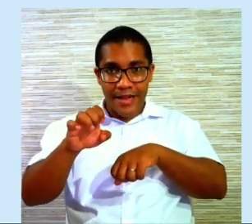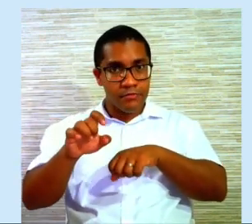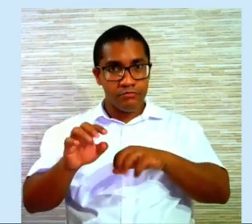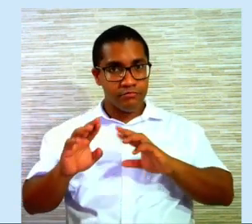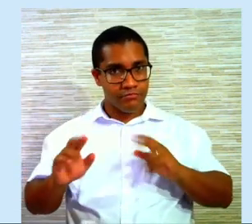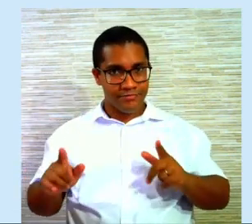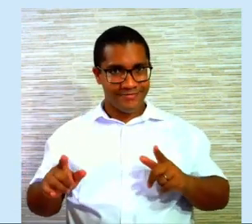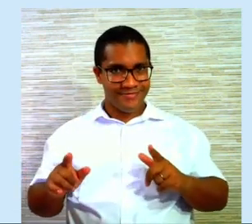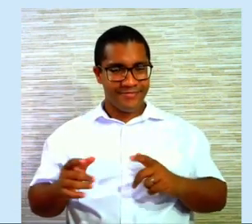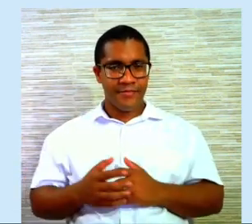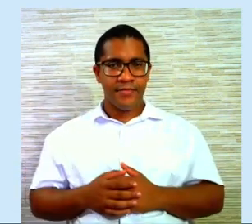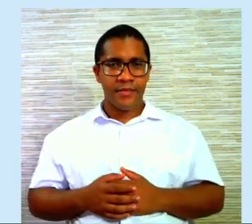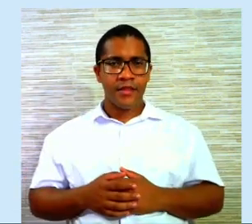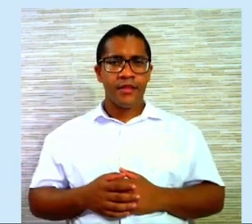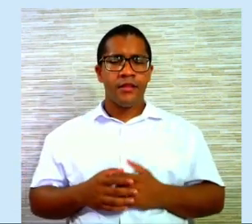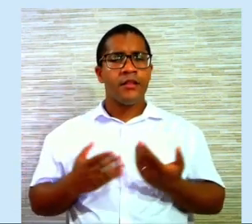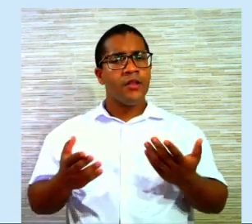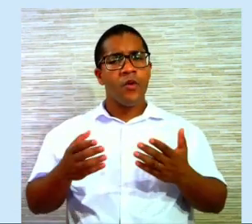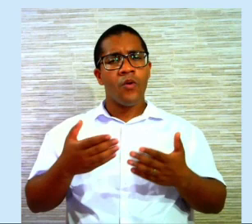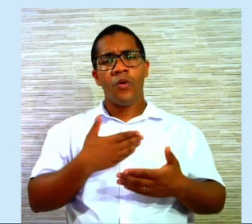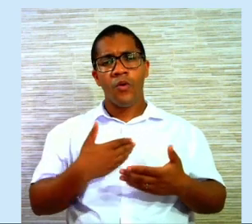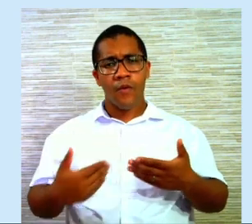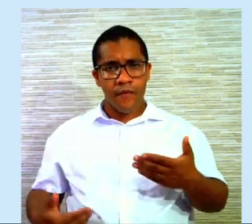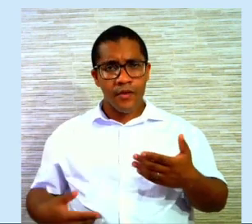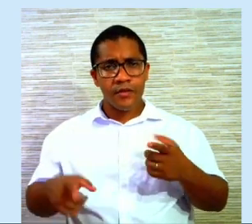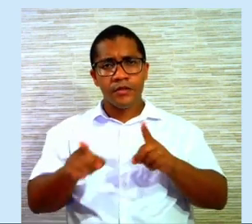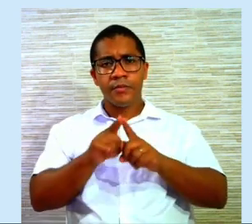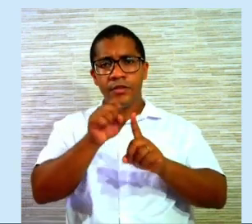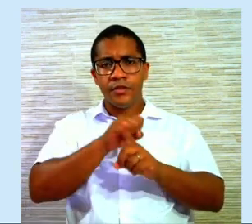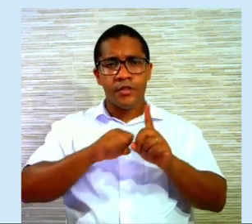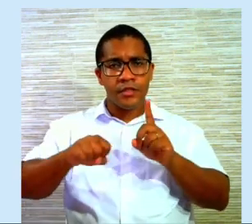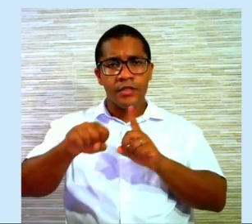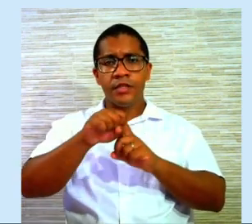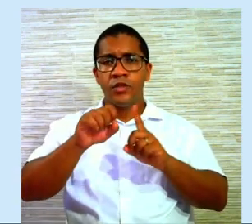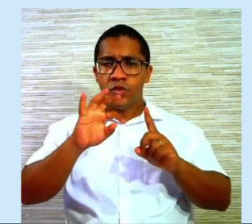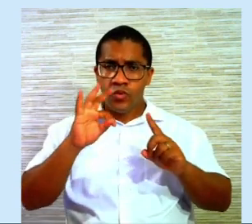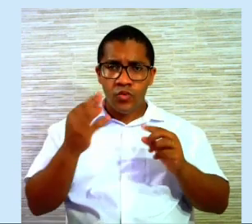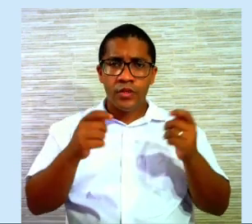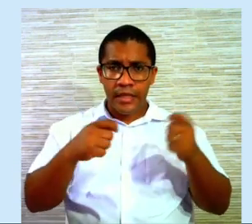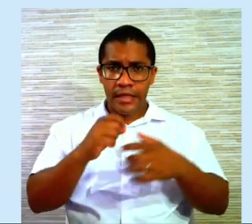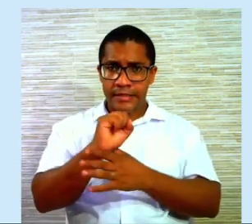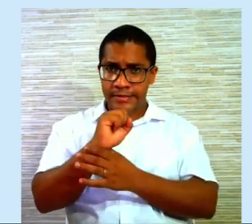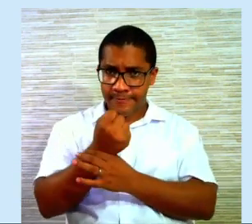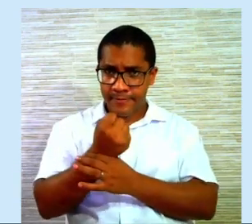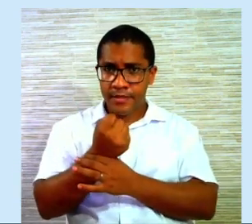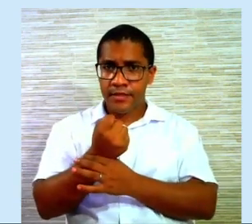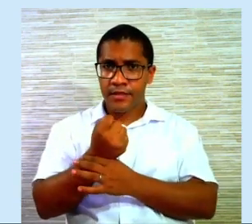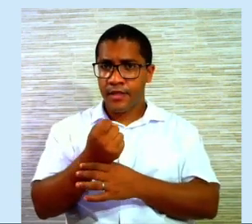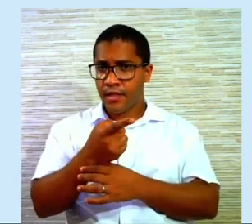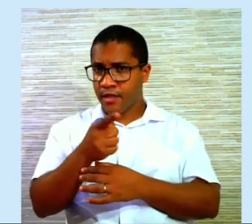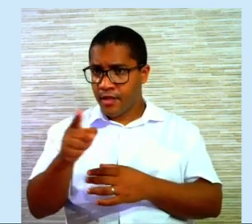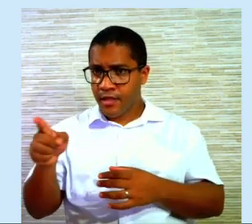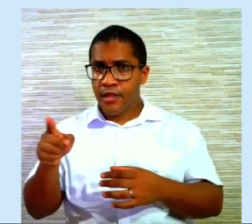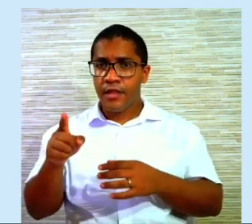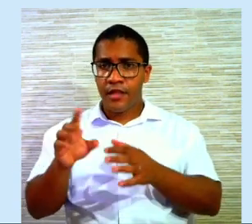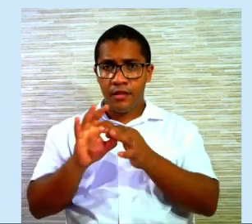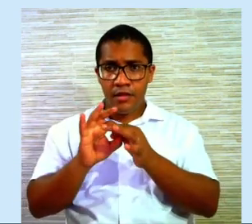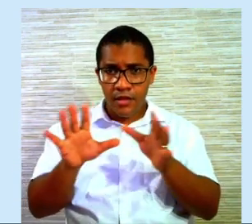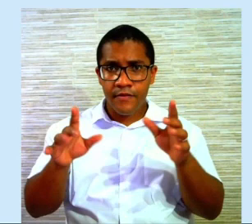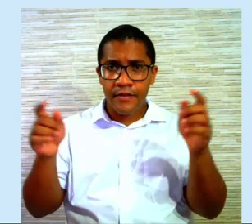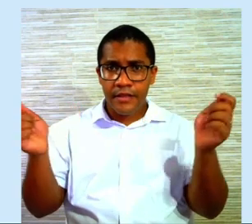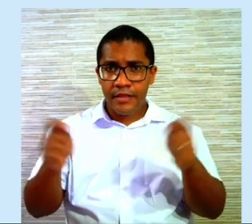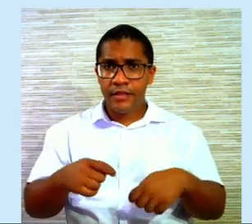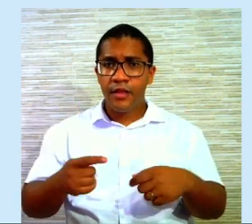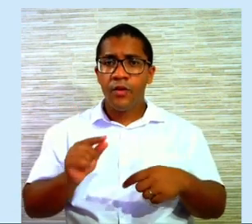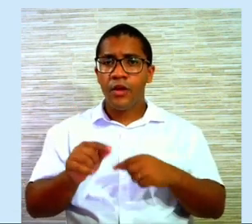ilegal, o Estado e a sociedade não garantiram condições para os